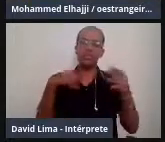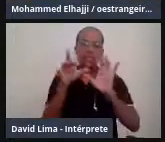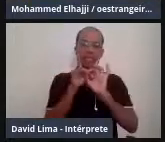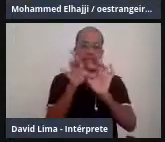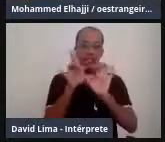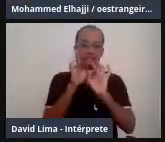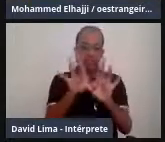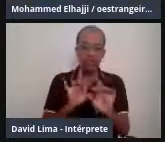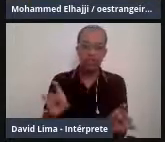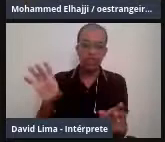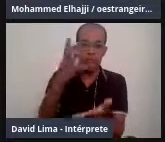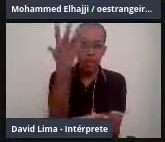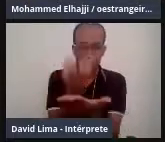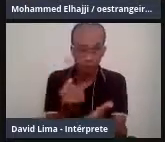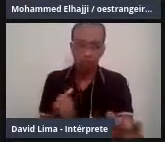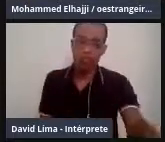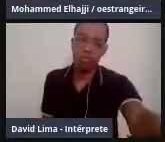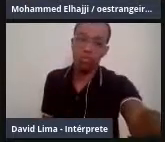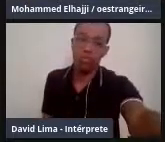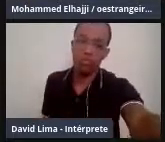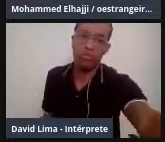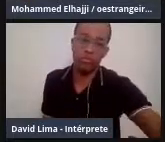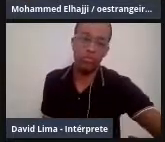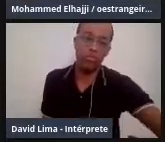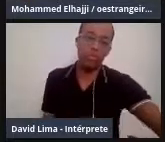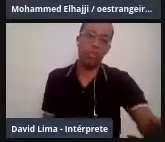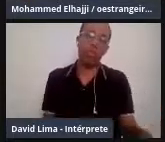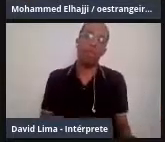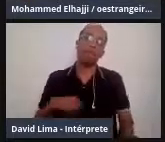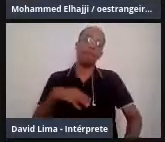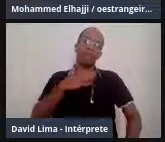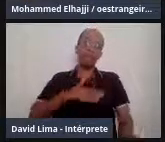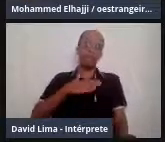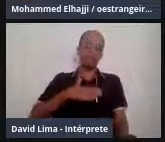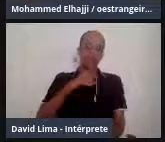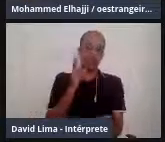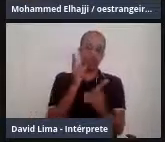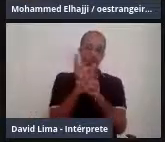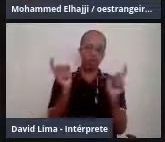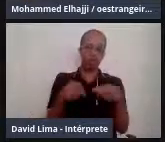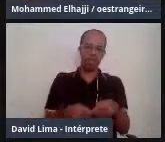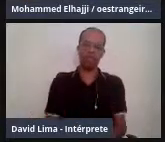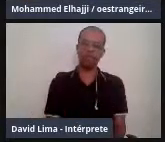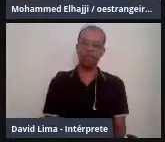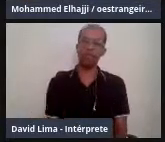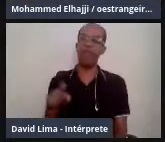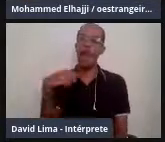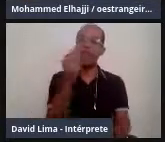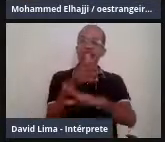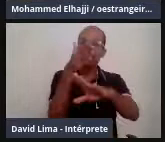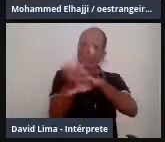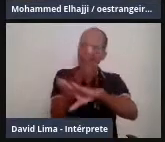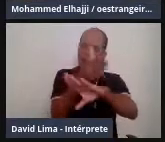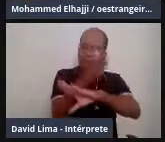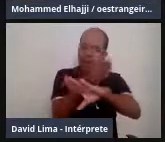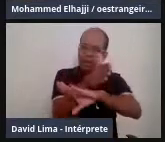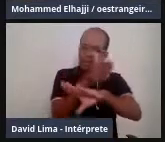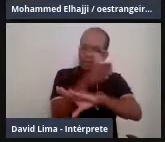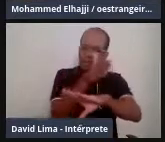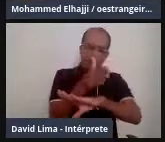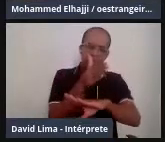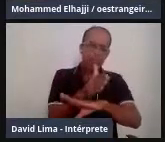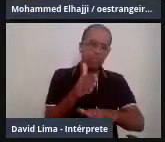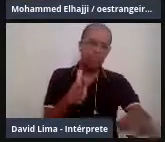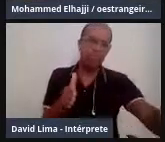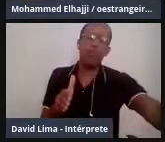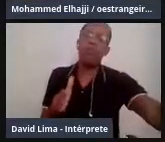para download, tranquilo de se encontrar. Nós participamos regularmente dos seminários